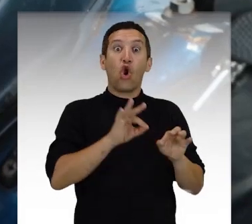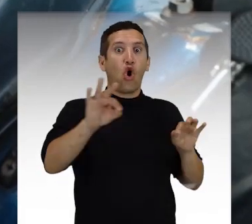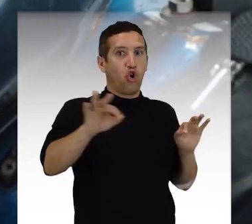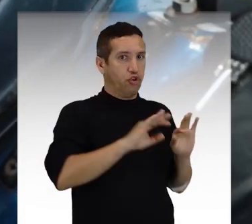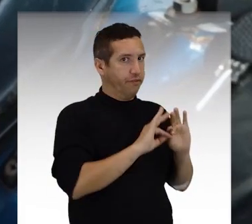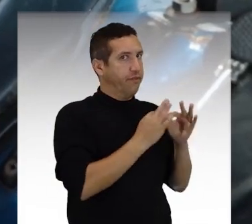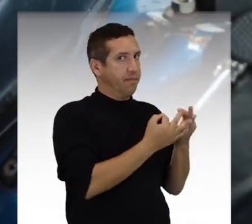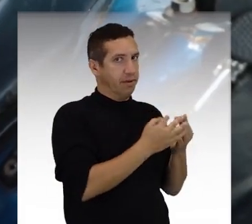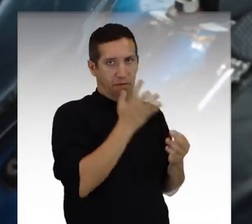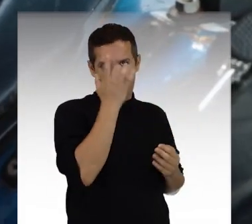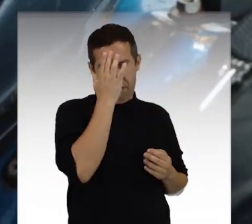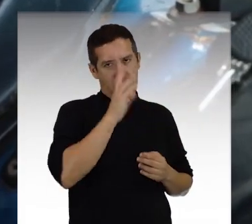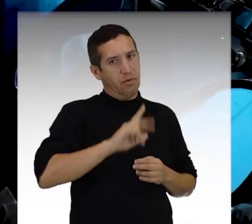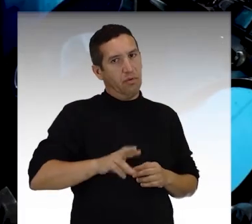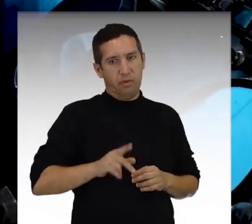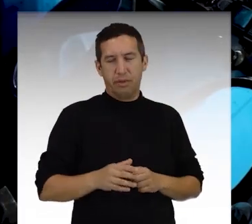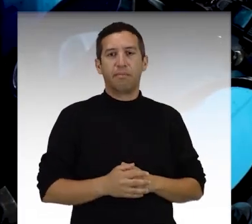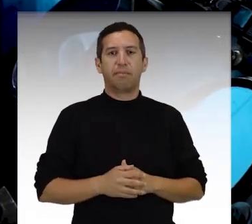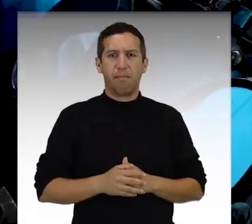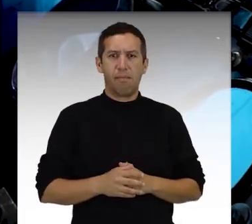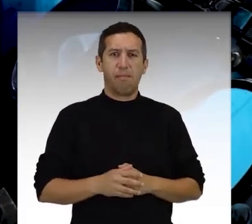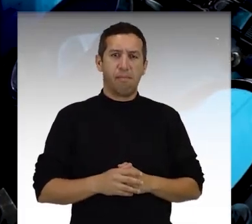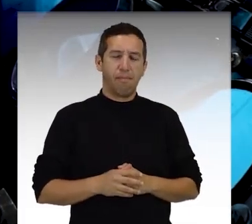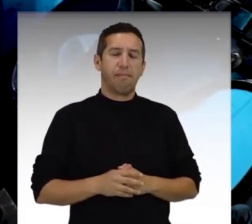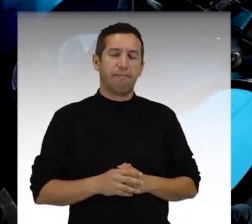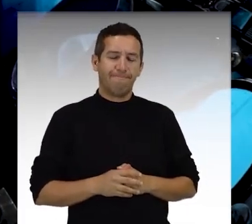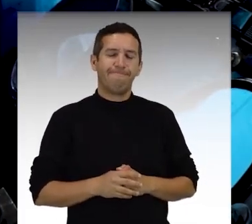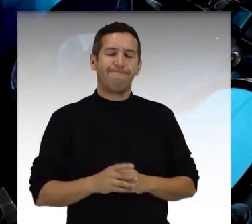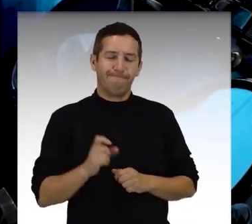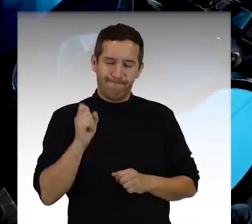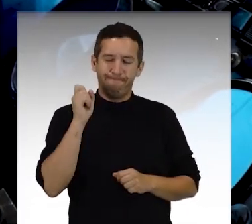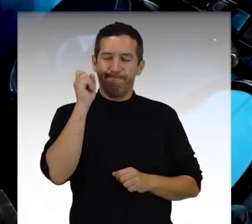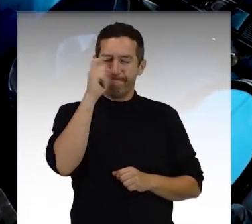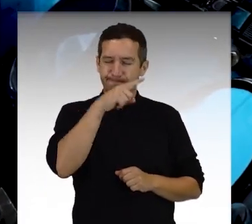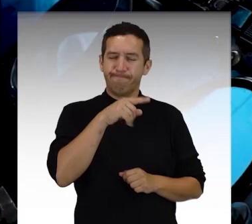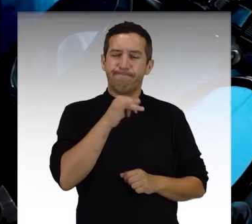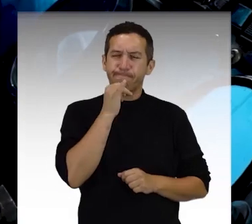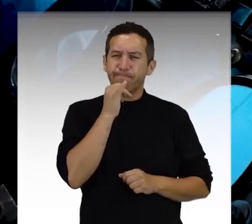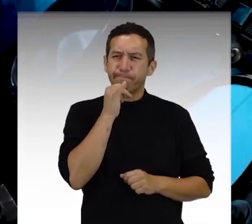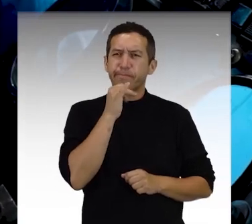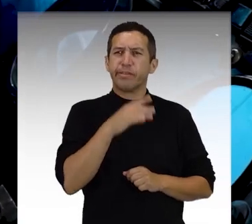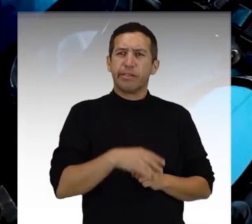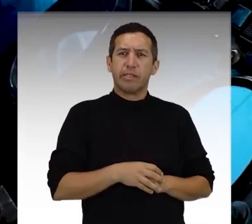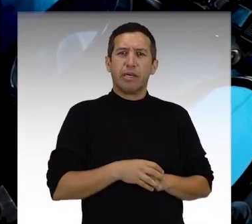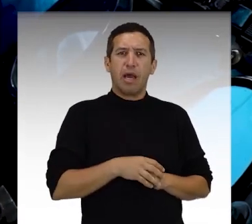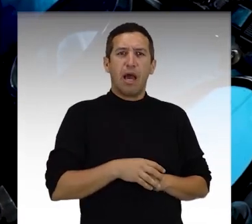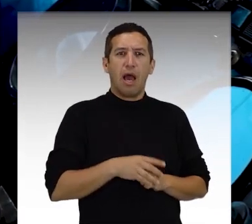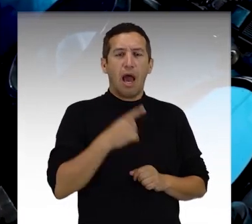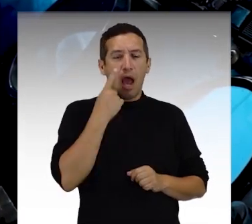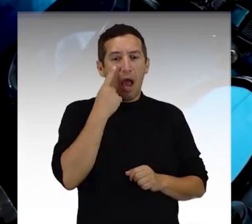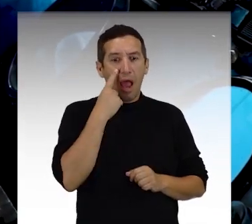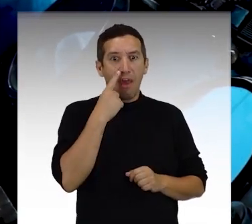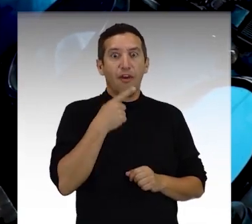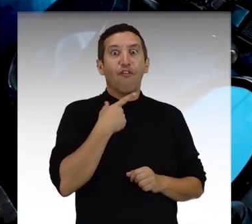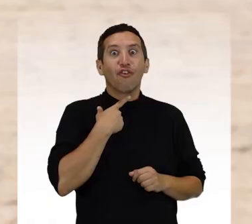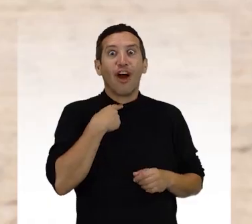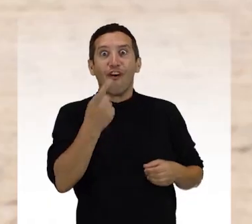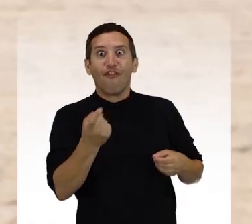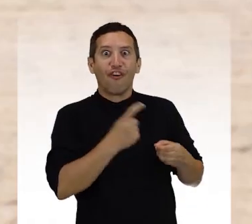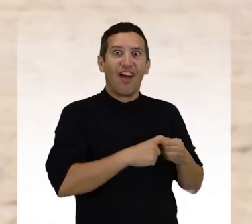tanto tempo longe da família. Eu estou com 25 dias hoje, olha, cara. Estou querendo chegar lá depois da manhã, com fé em